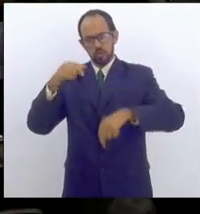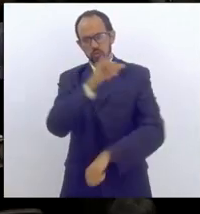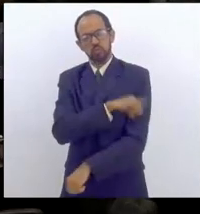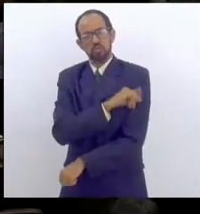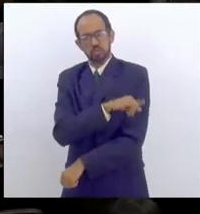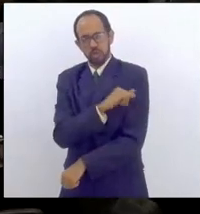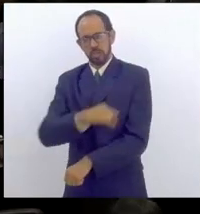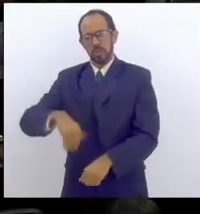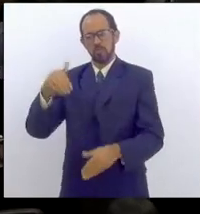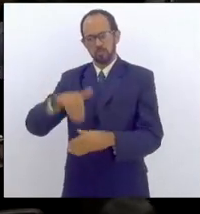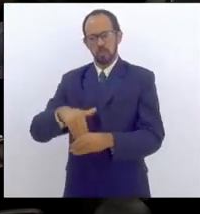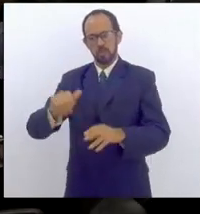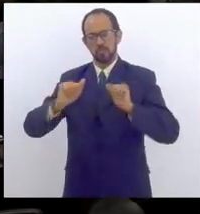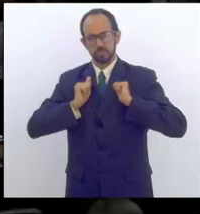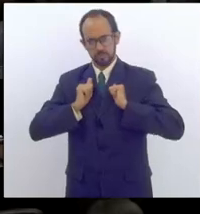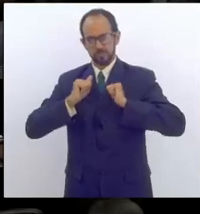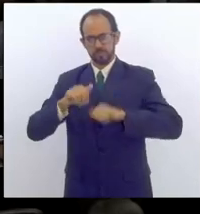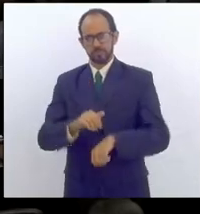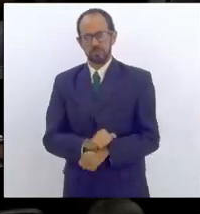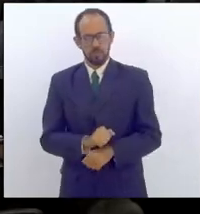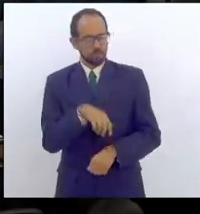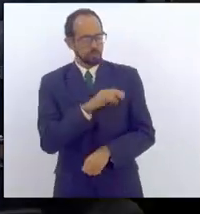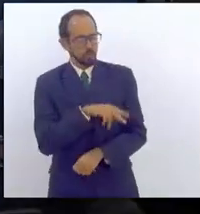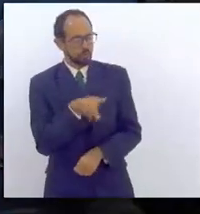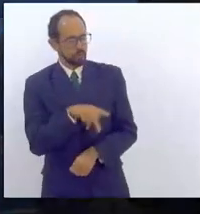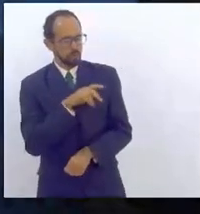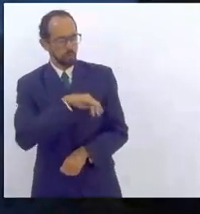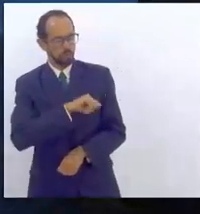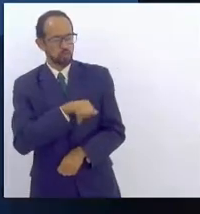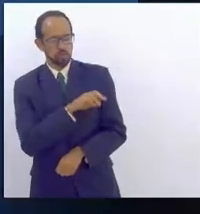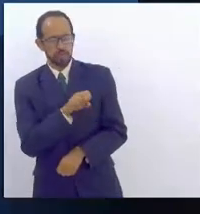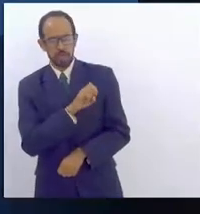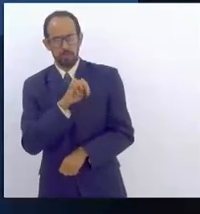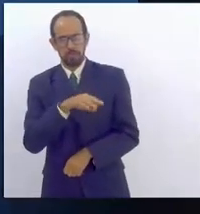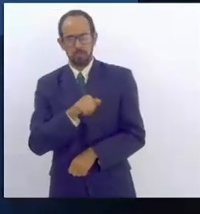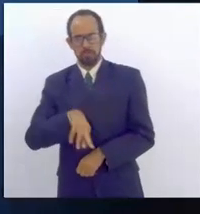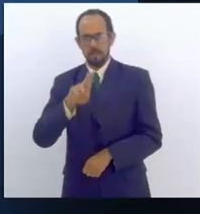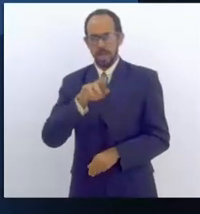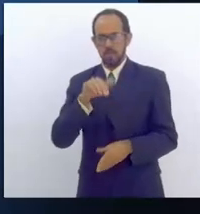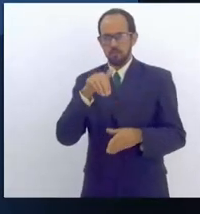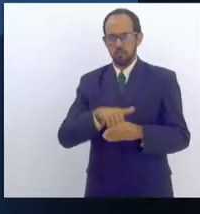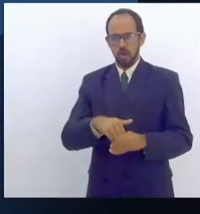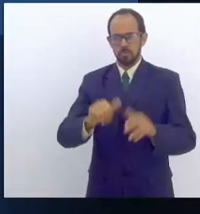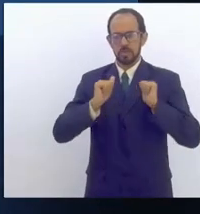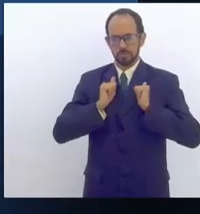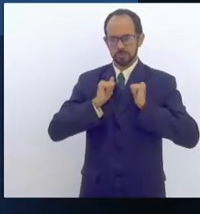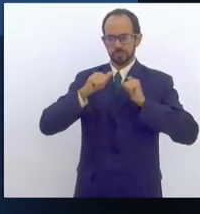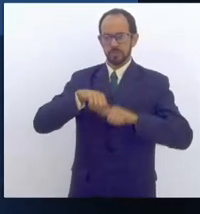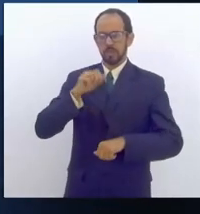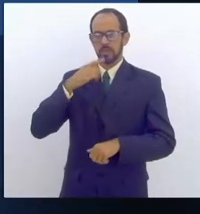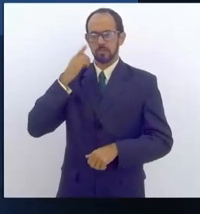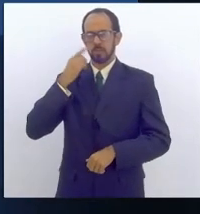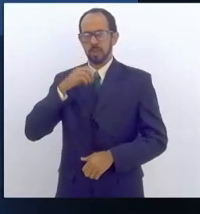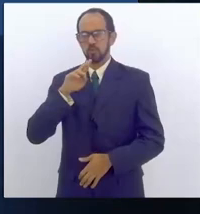presidente. Professor Josemar vota pela abstenção. Deputado Rafael Nobre.